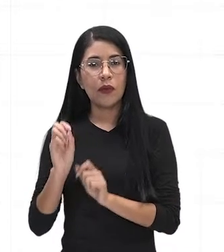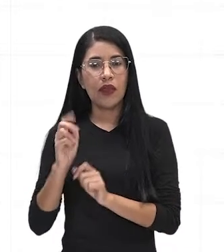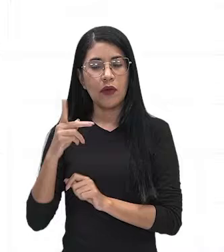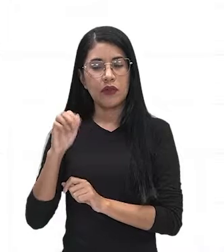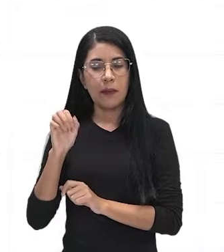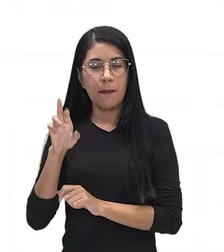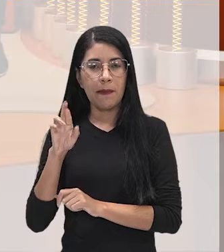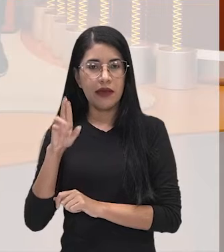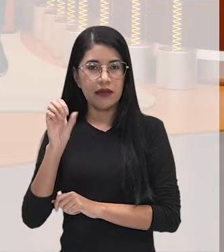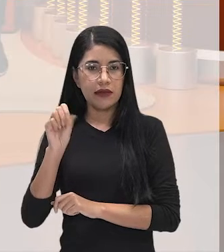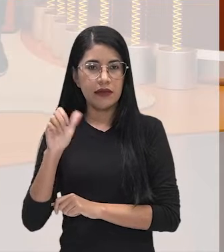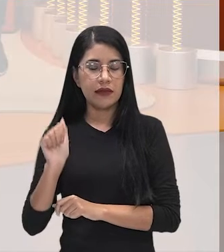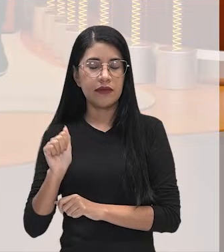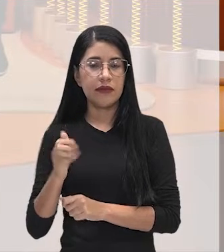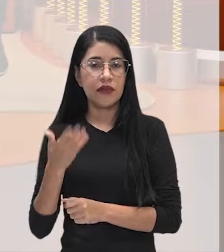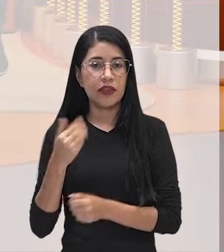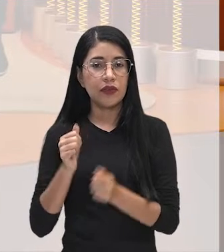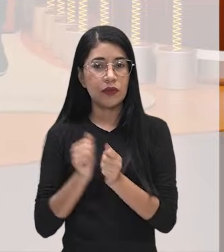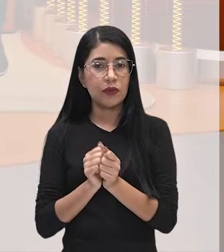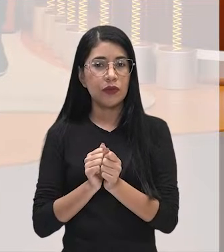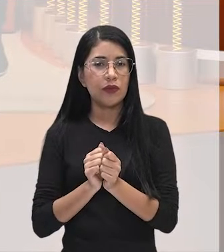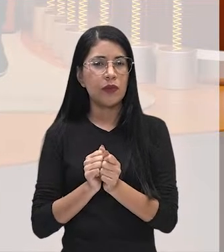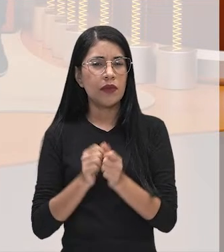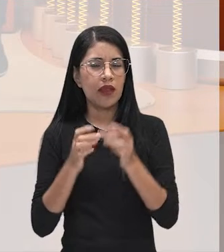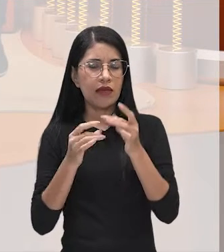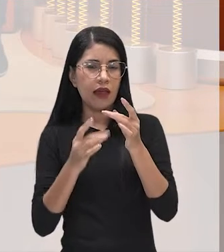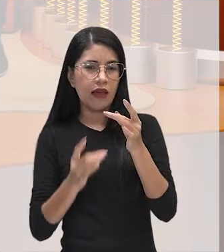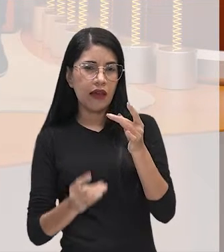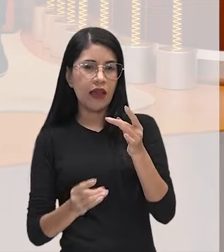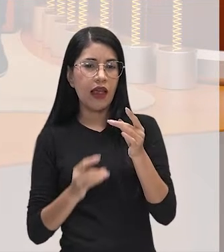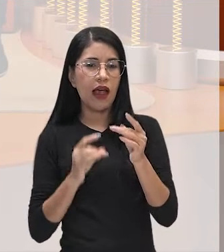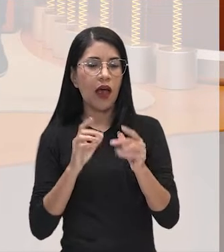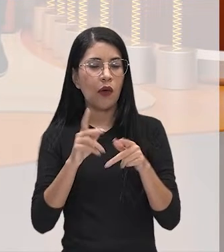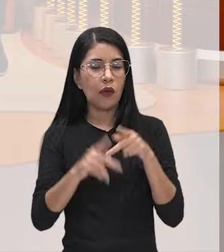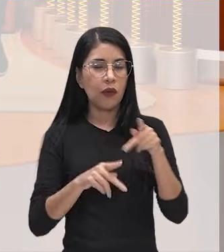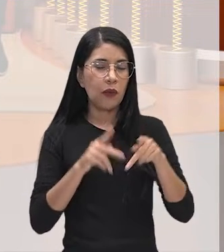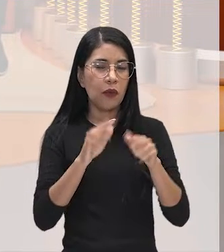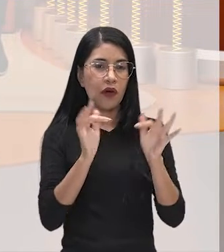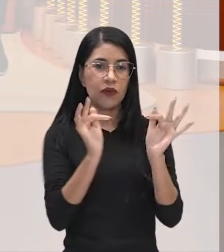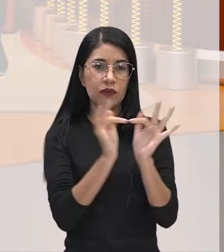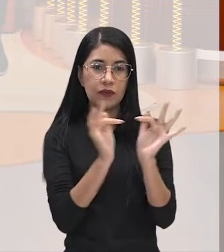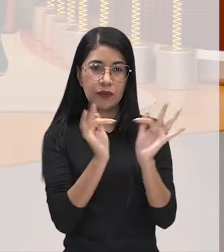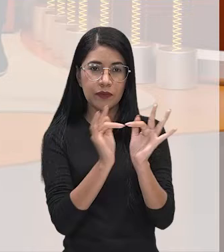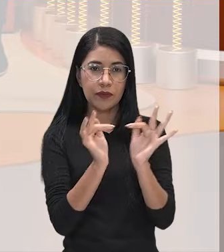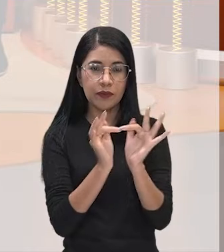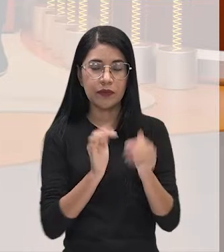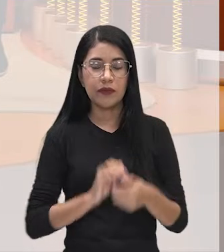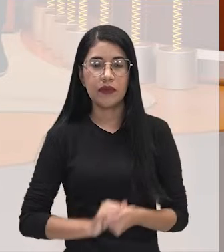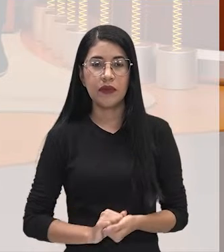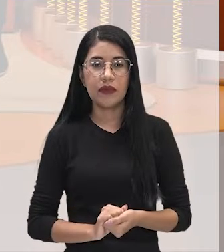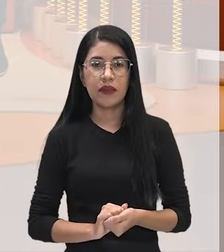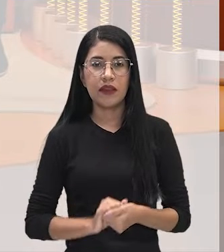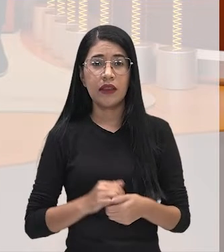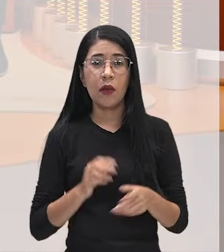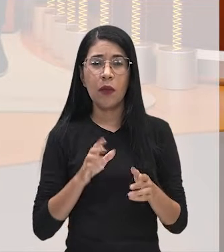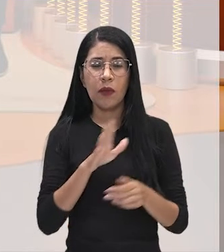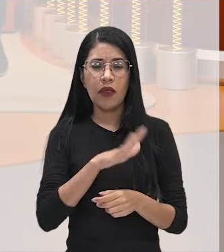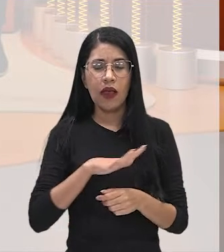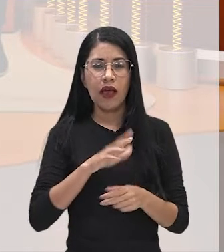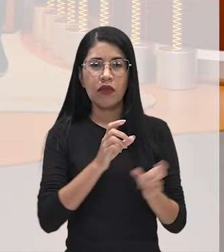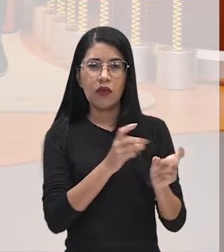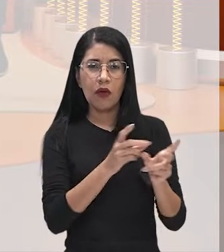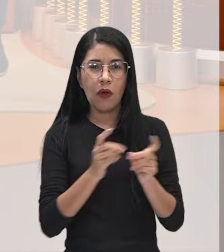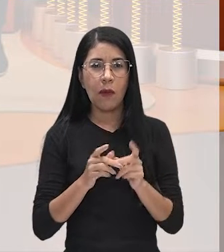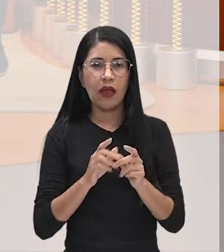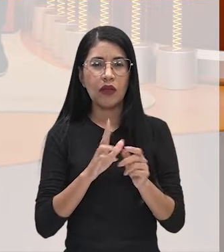então, olha só, vamos desvendar essa história dos povos fenícios, tá? Então, pelo comércio aumentaste o